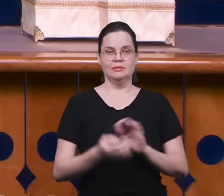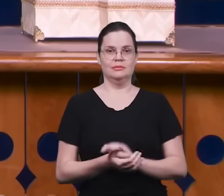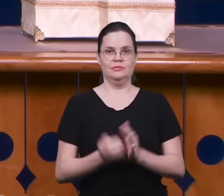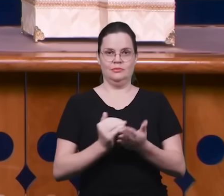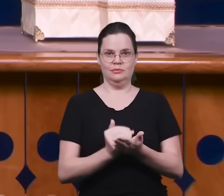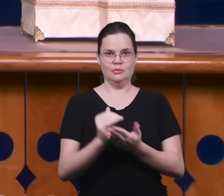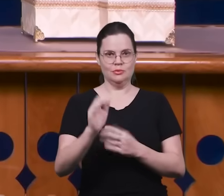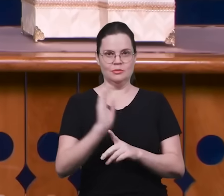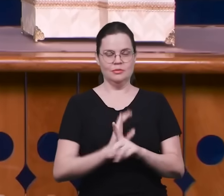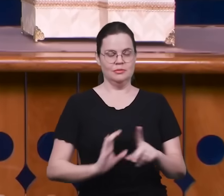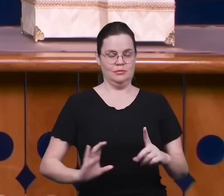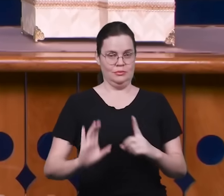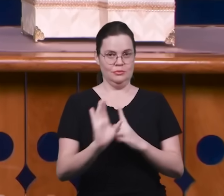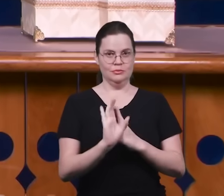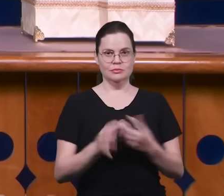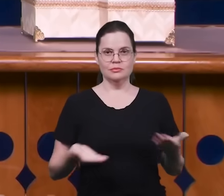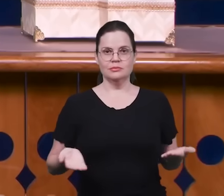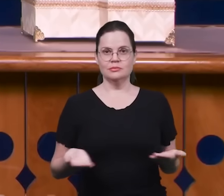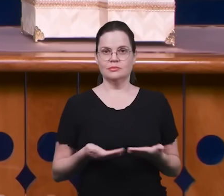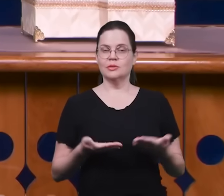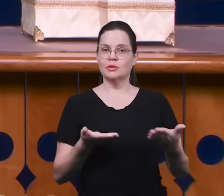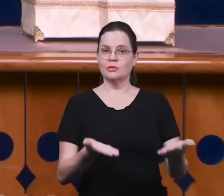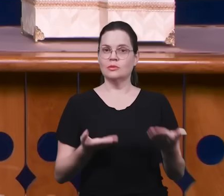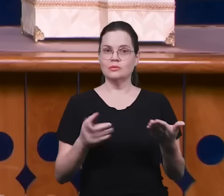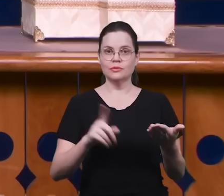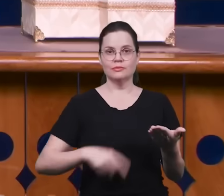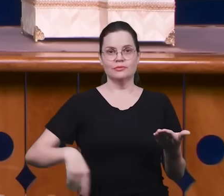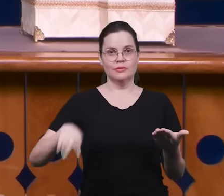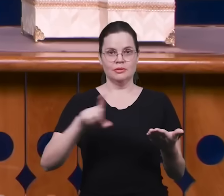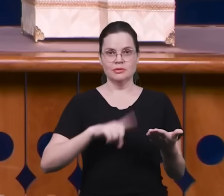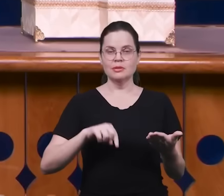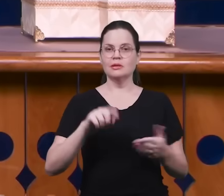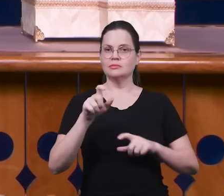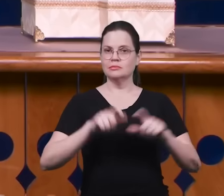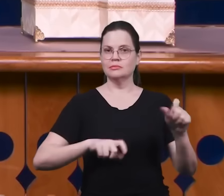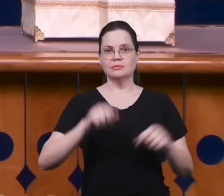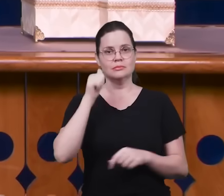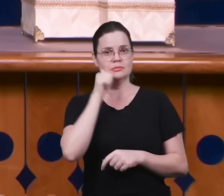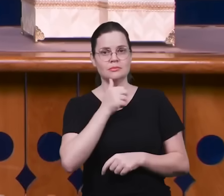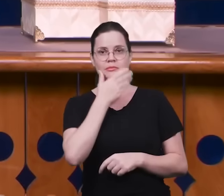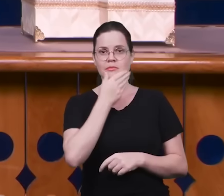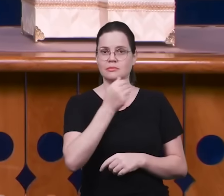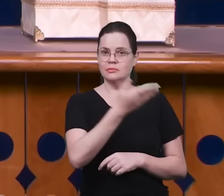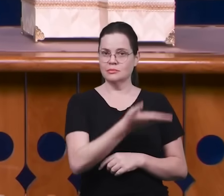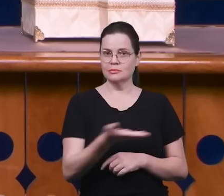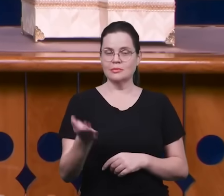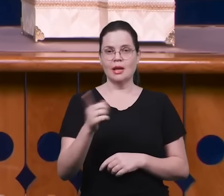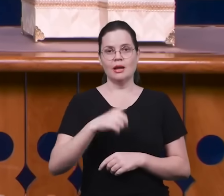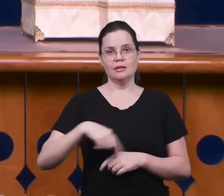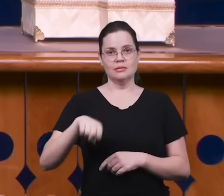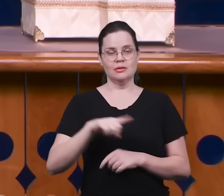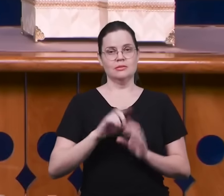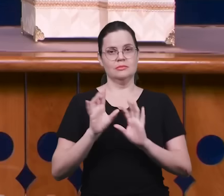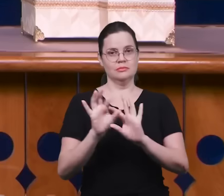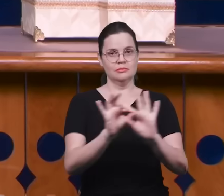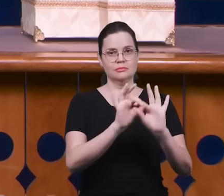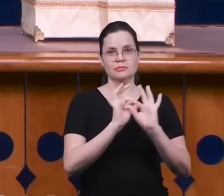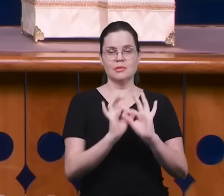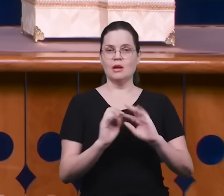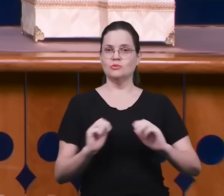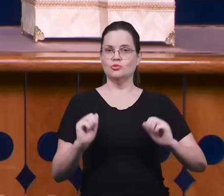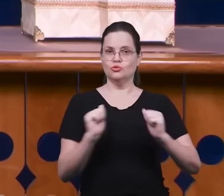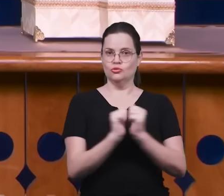dando início a este culto e convido você, o senhor, a senhora, a fechar os seus